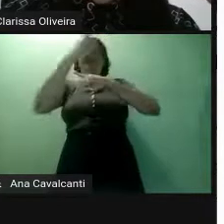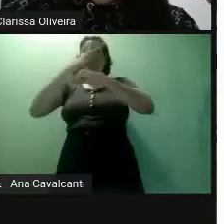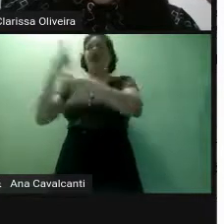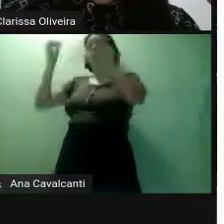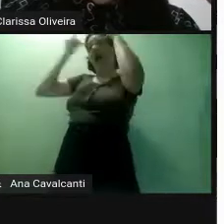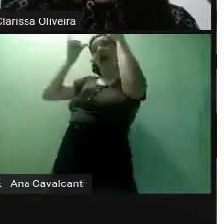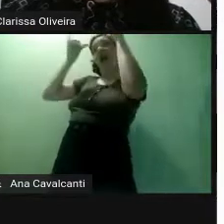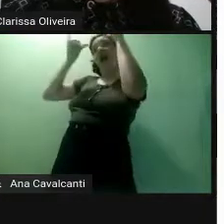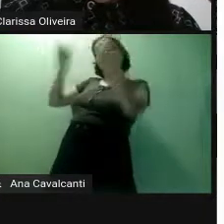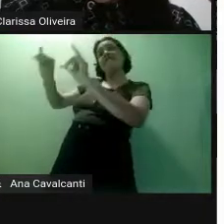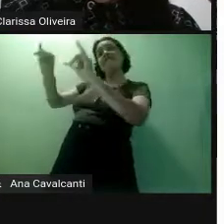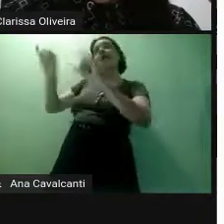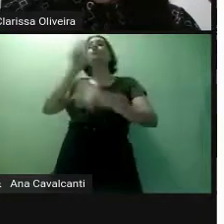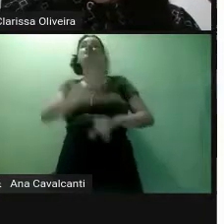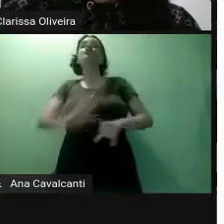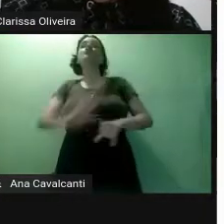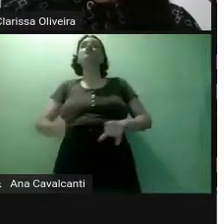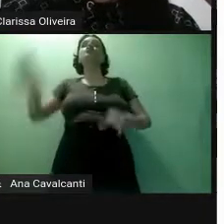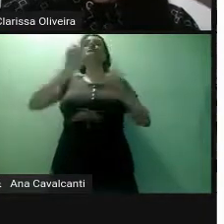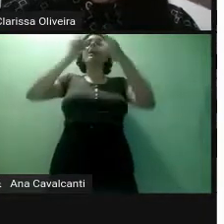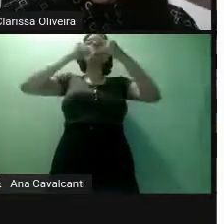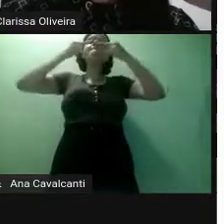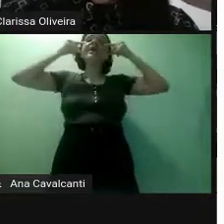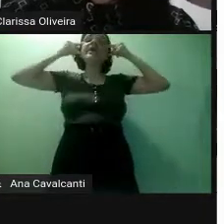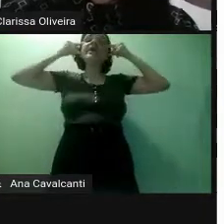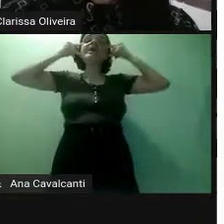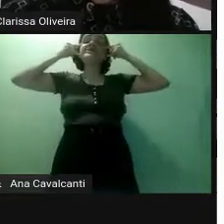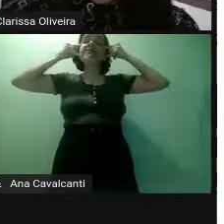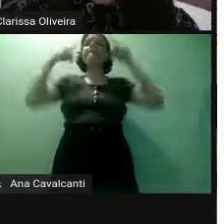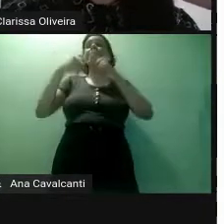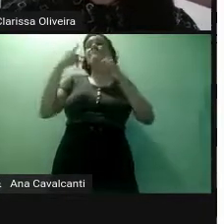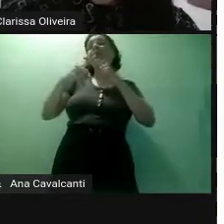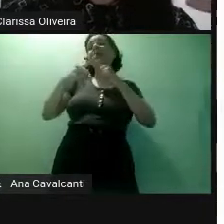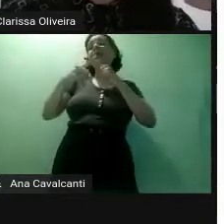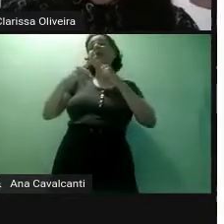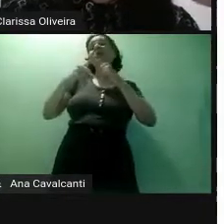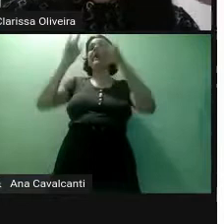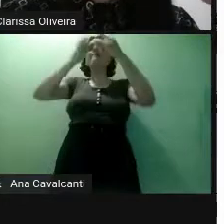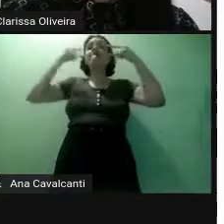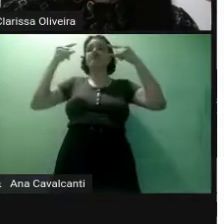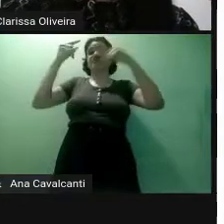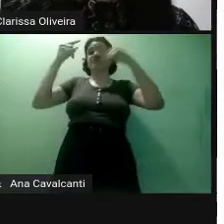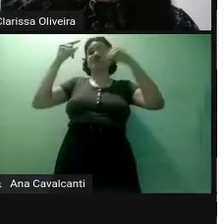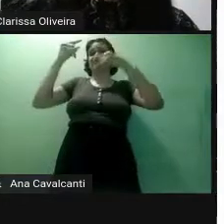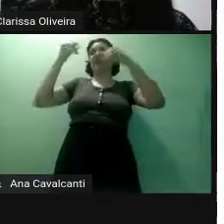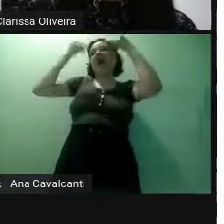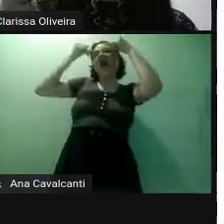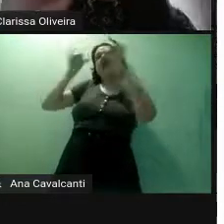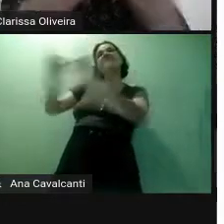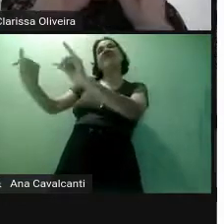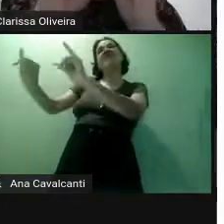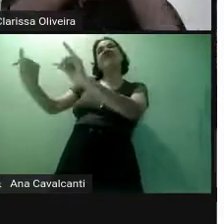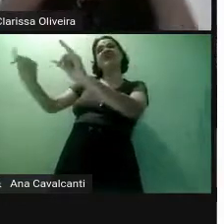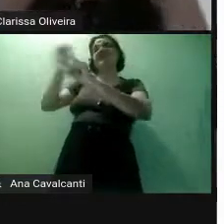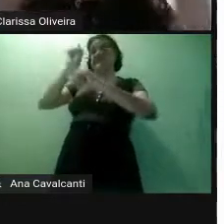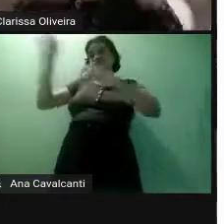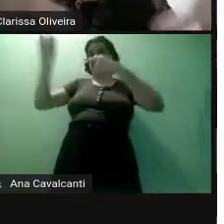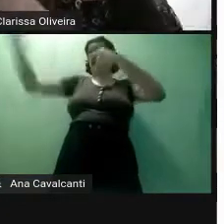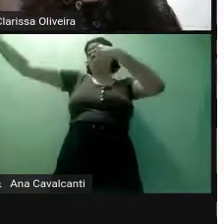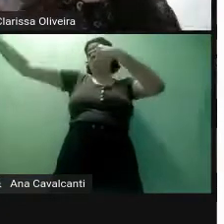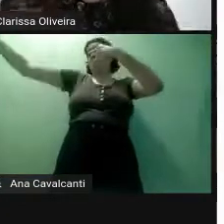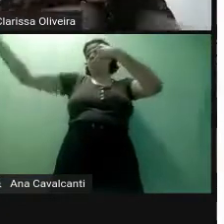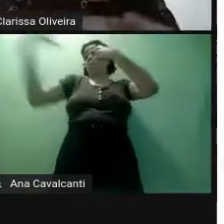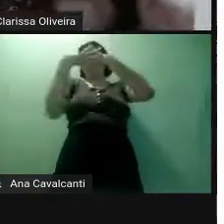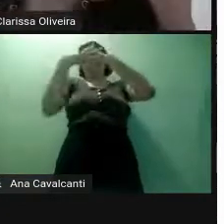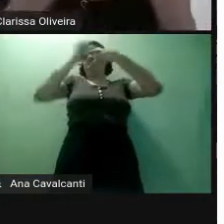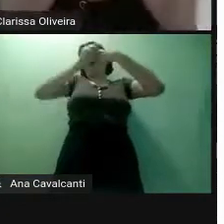para vocês é a máscara, porque ela vai servir de barreira para que, se uma partícula for expelida,